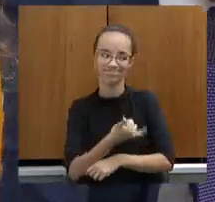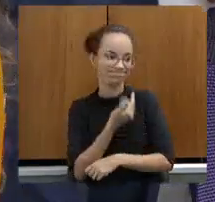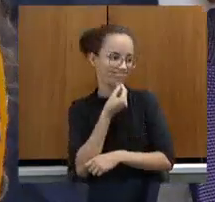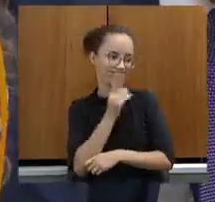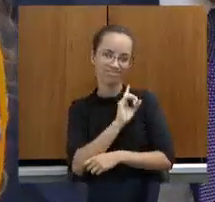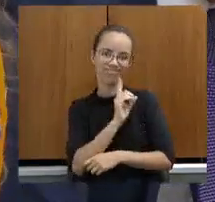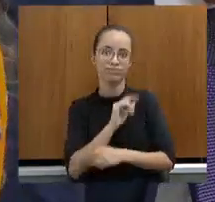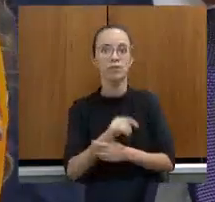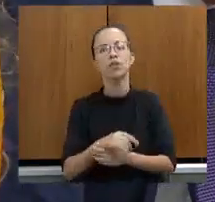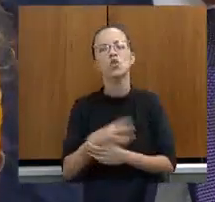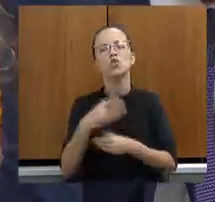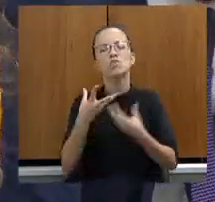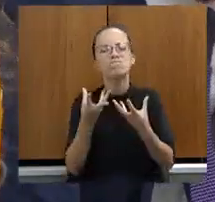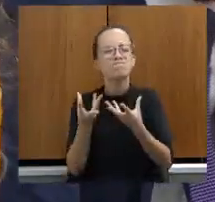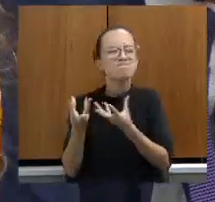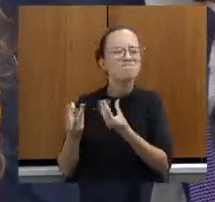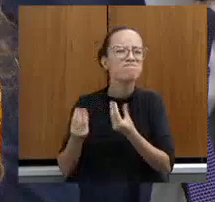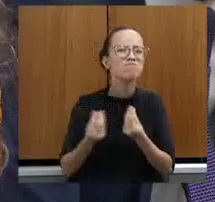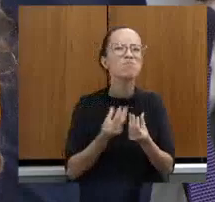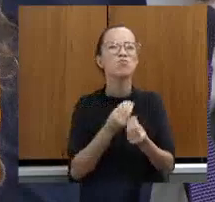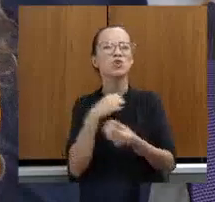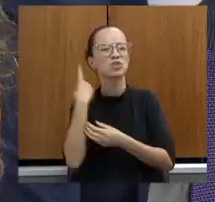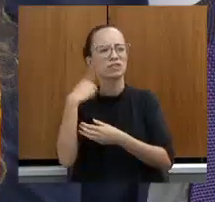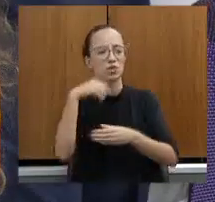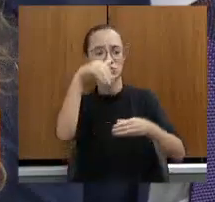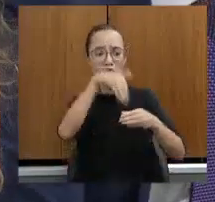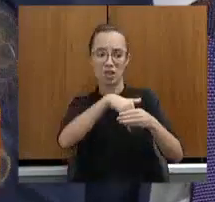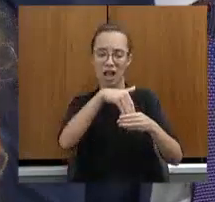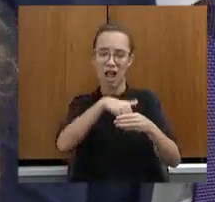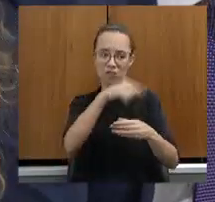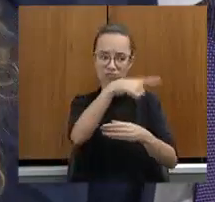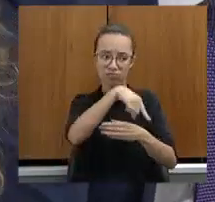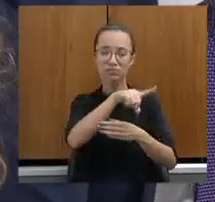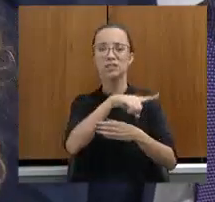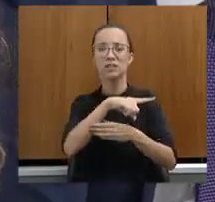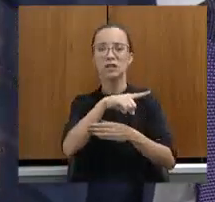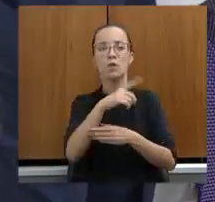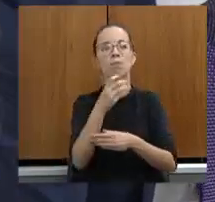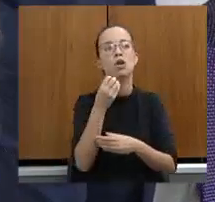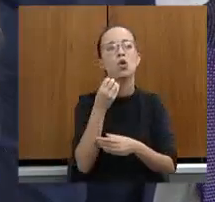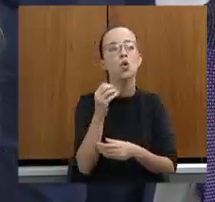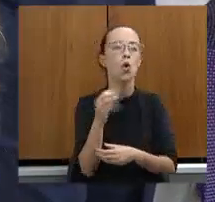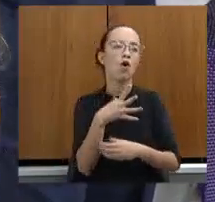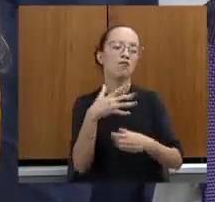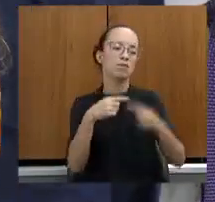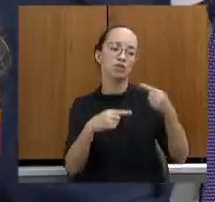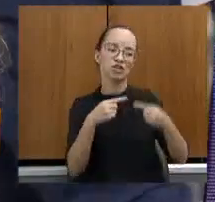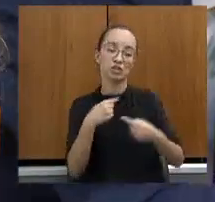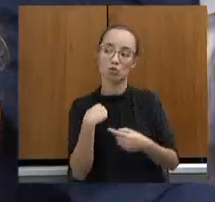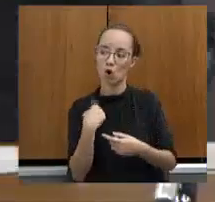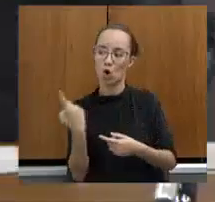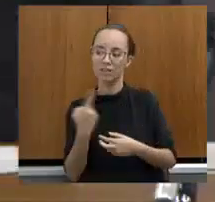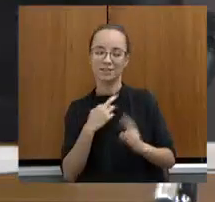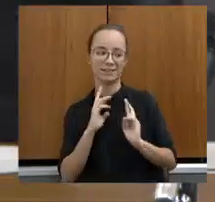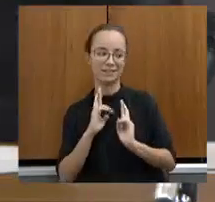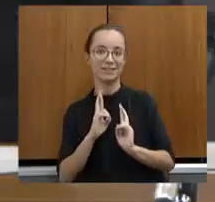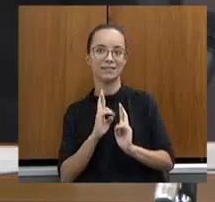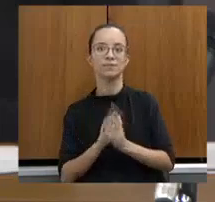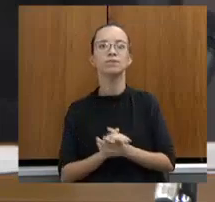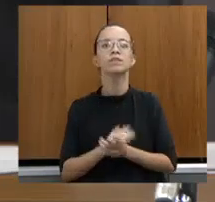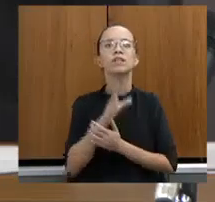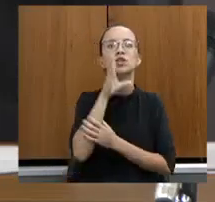servidores votaram os em 2018 na expectativa de uma nova política e o